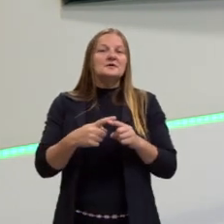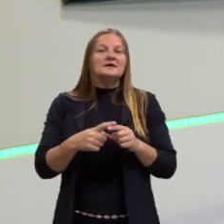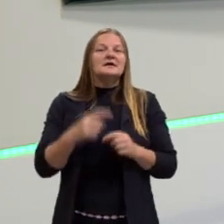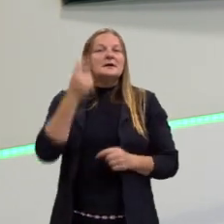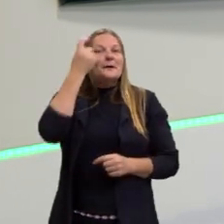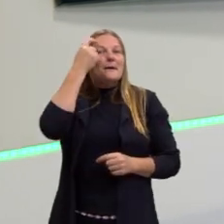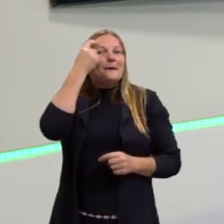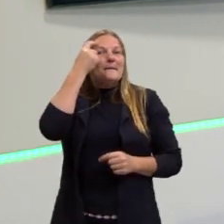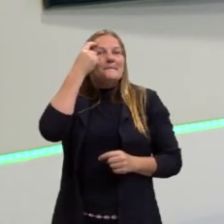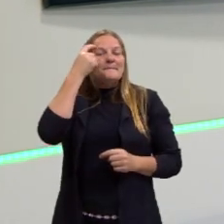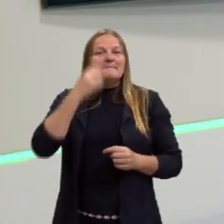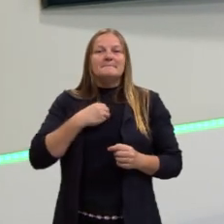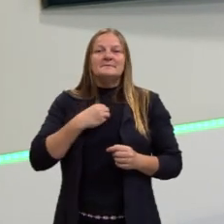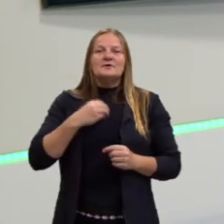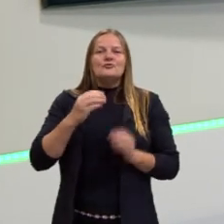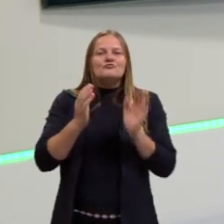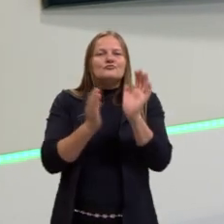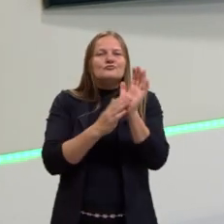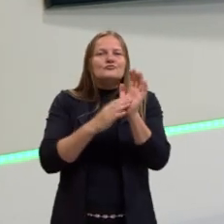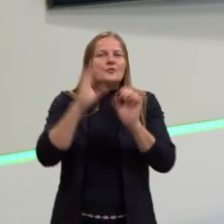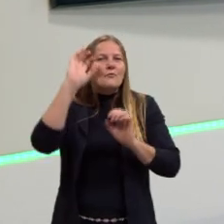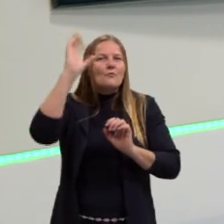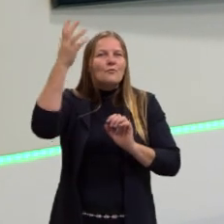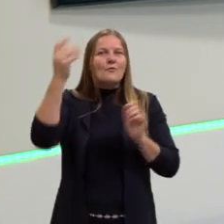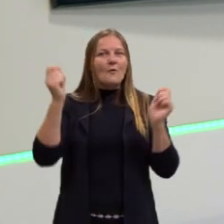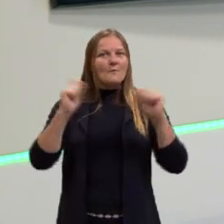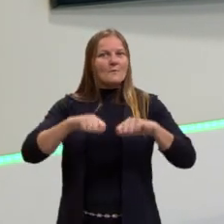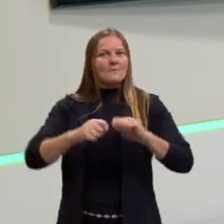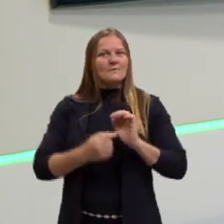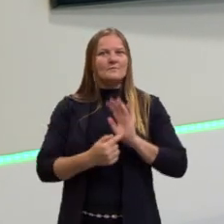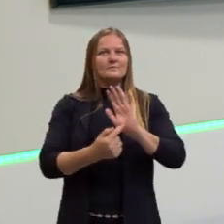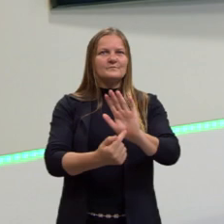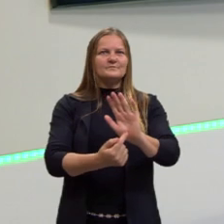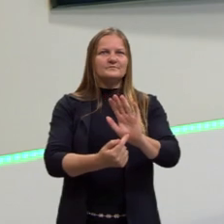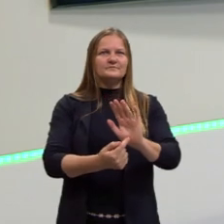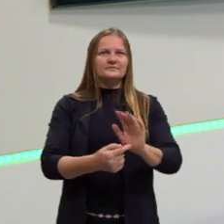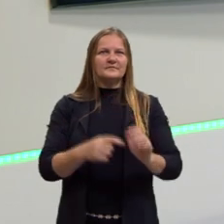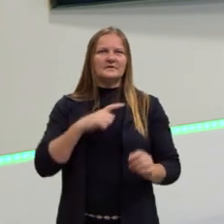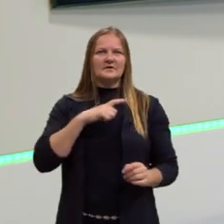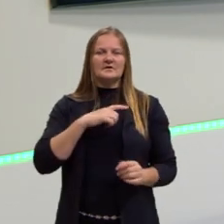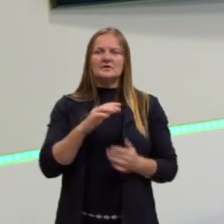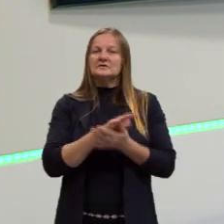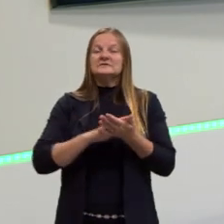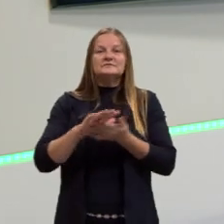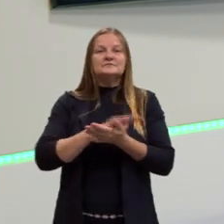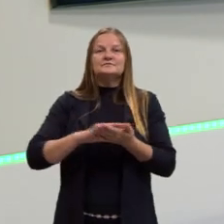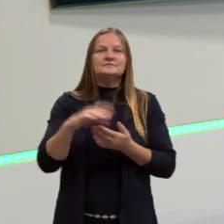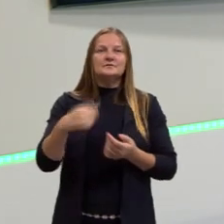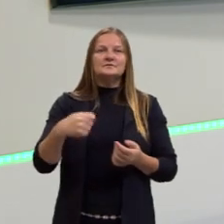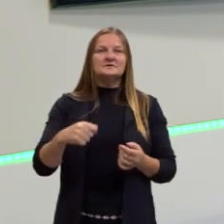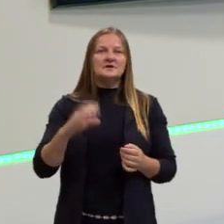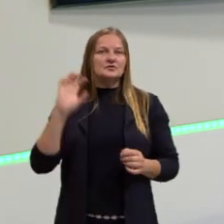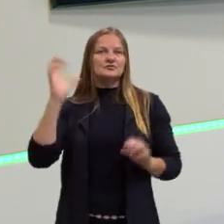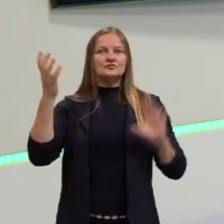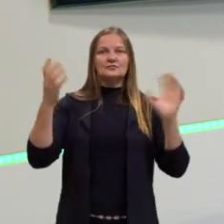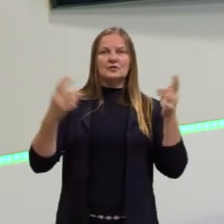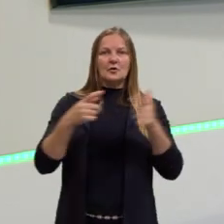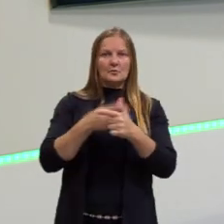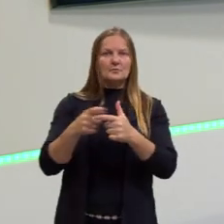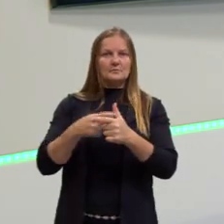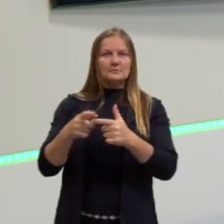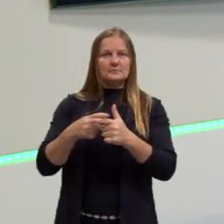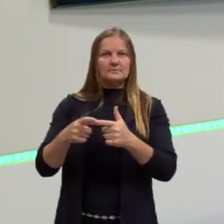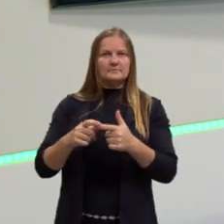pensar que eu tô dando uma sugestão de possibilidades de intervenção e que isso não necessariamente soluciona o